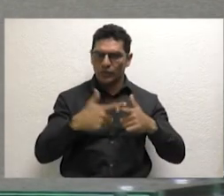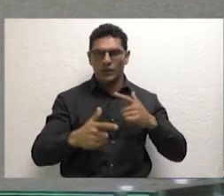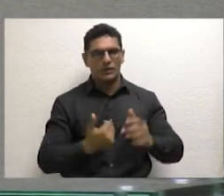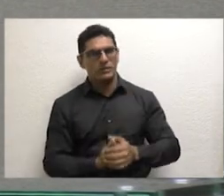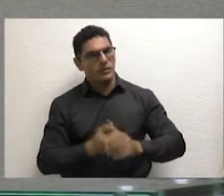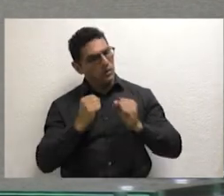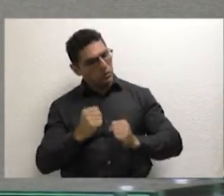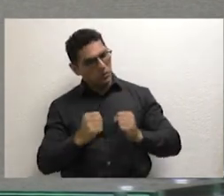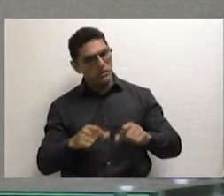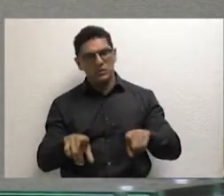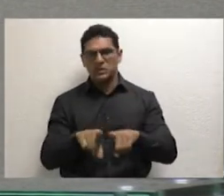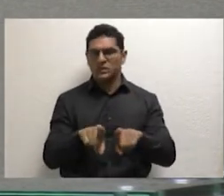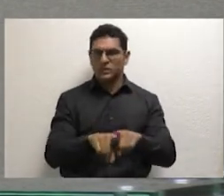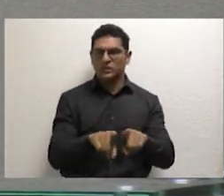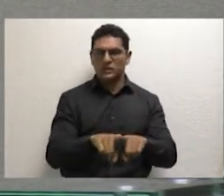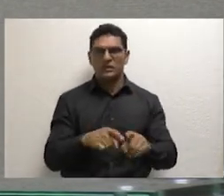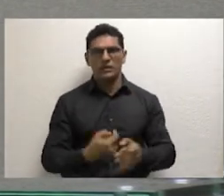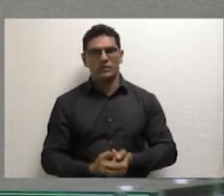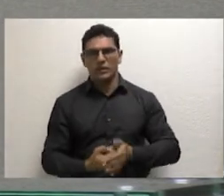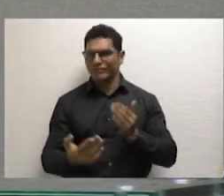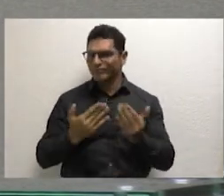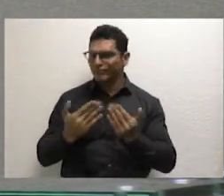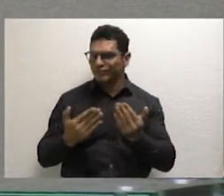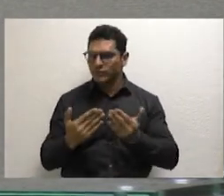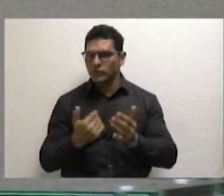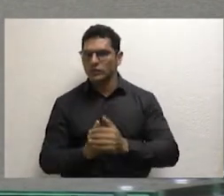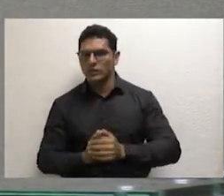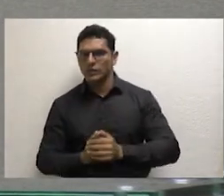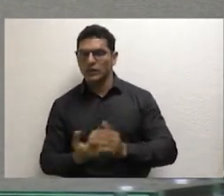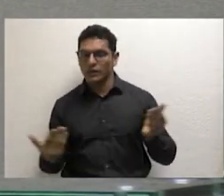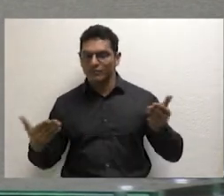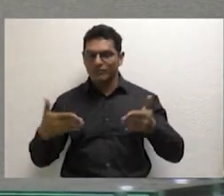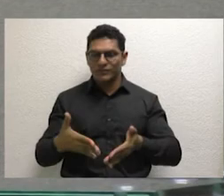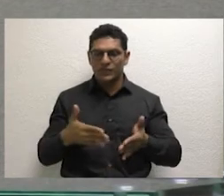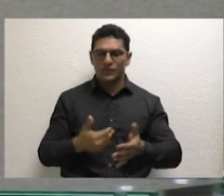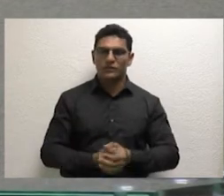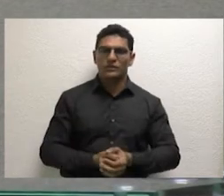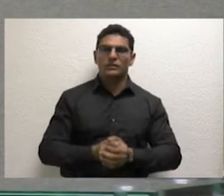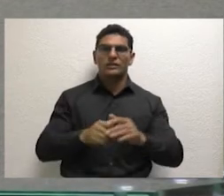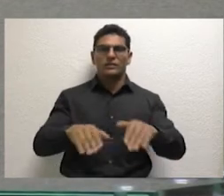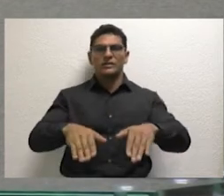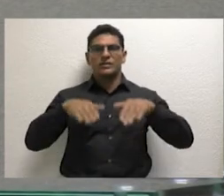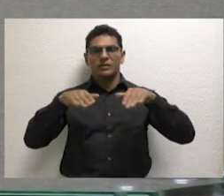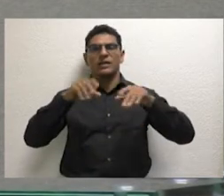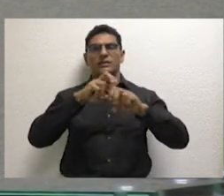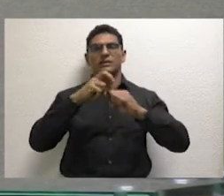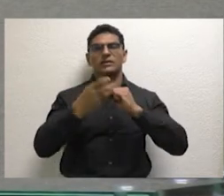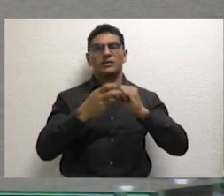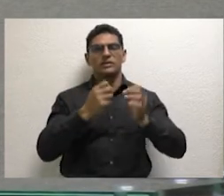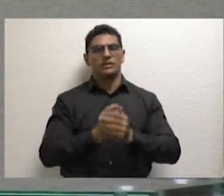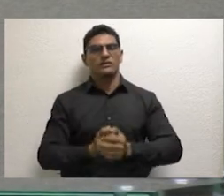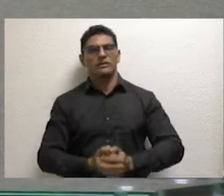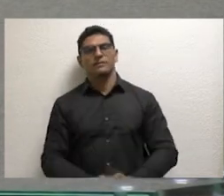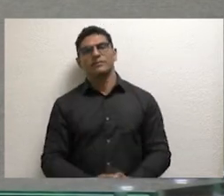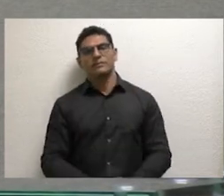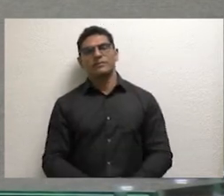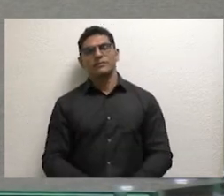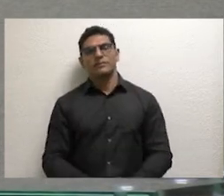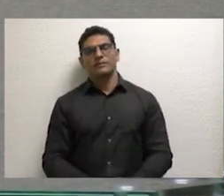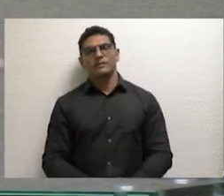que possamos trazer essa discussão para dentro da Assembleia Legislativa desta forma